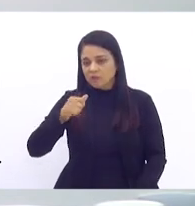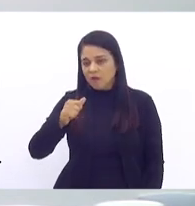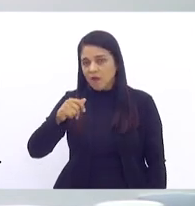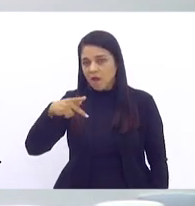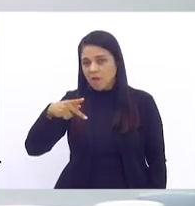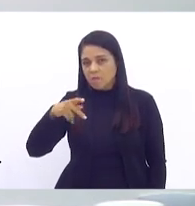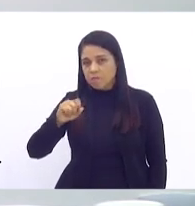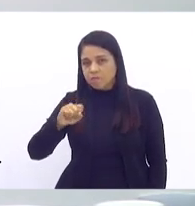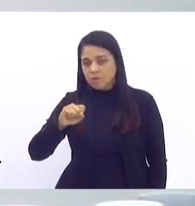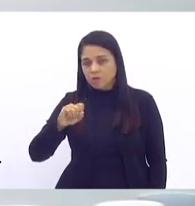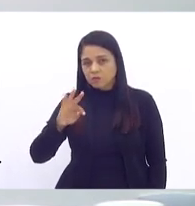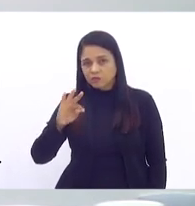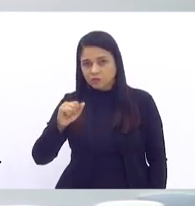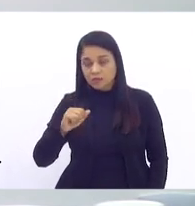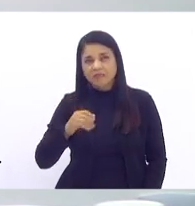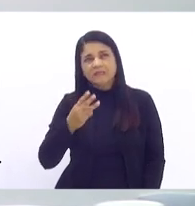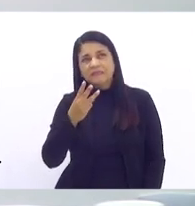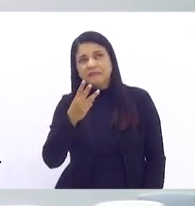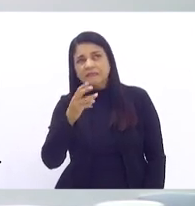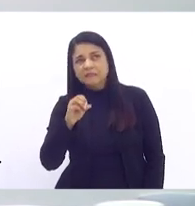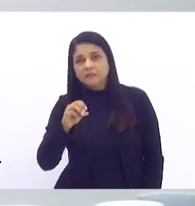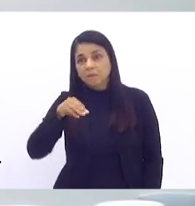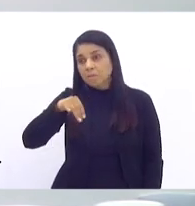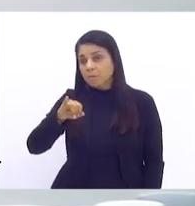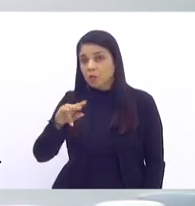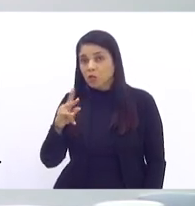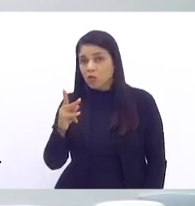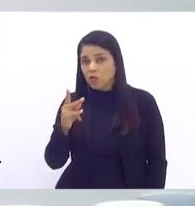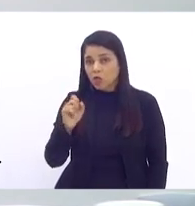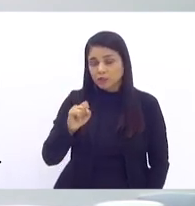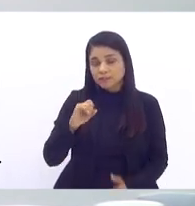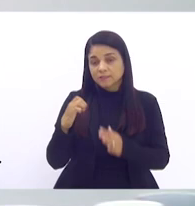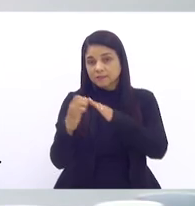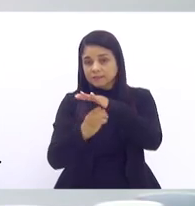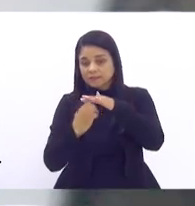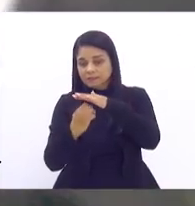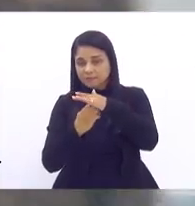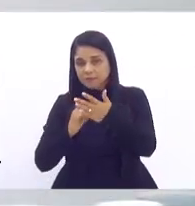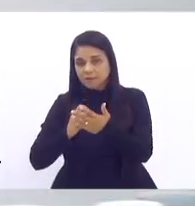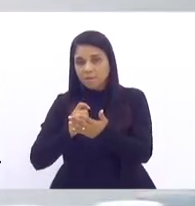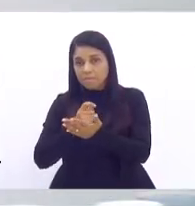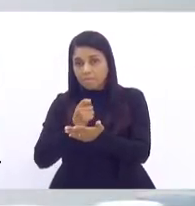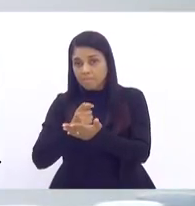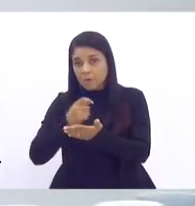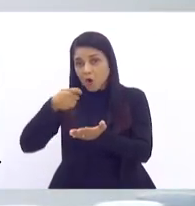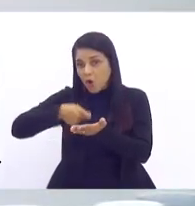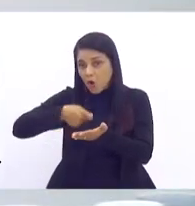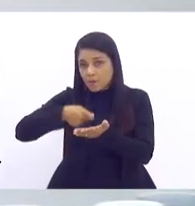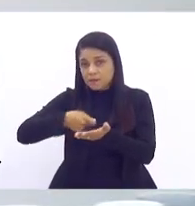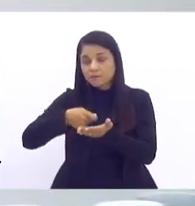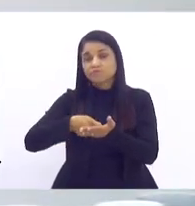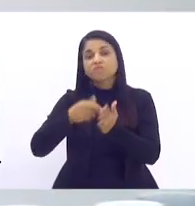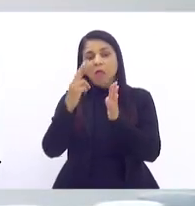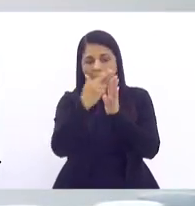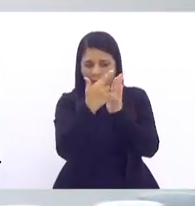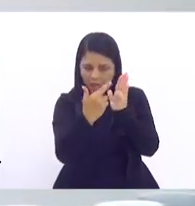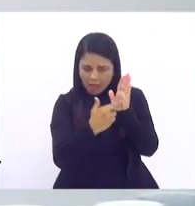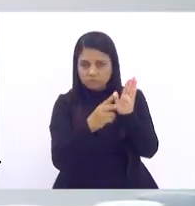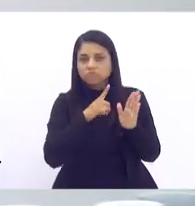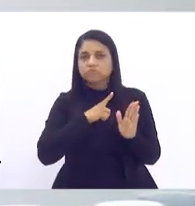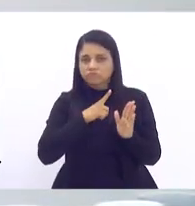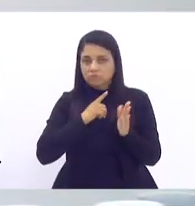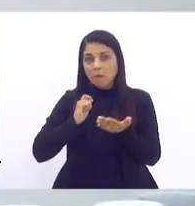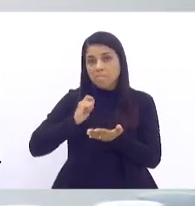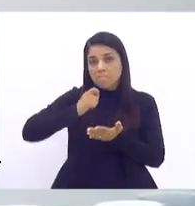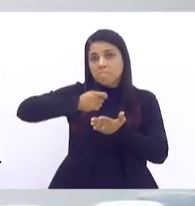uma outorga de 30 milhões de reais dessas empresas e estabelecemos várias regras para eles